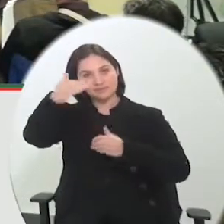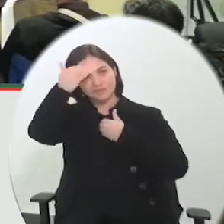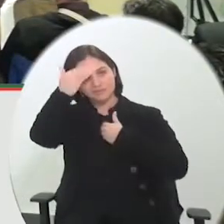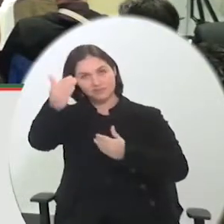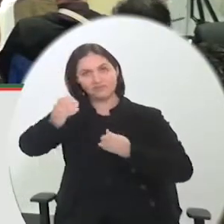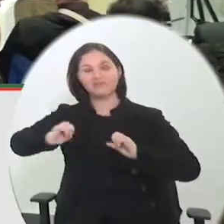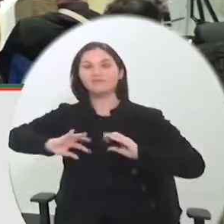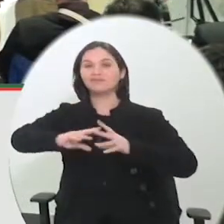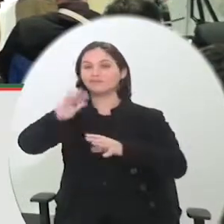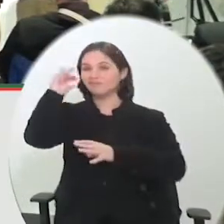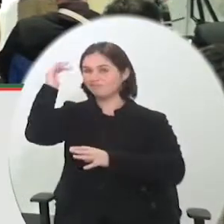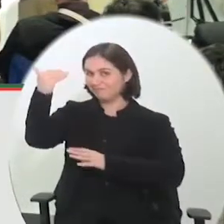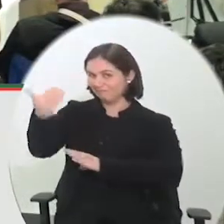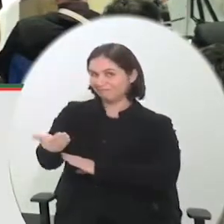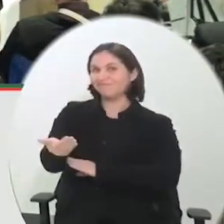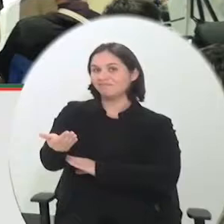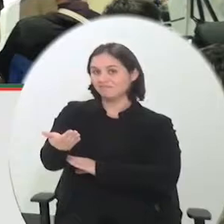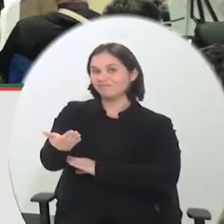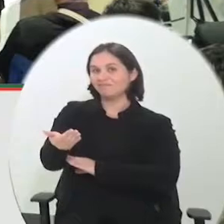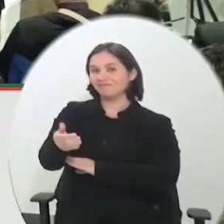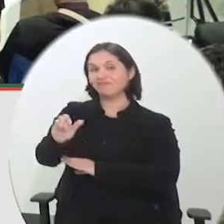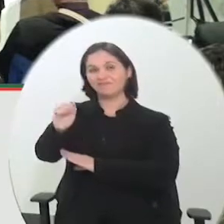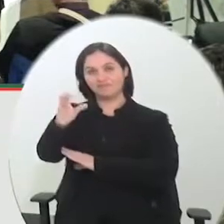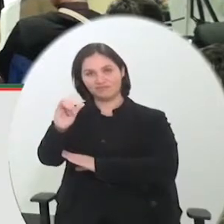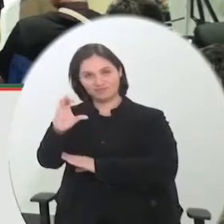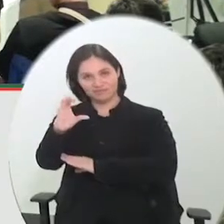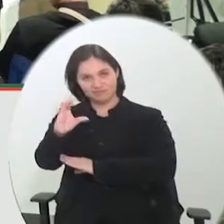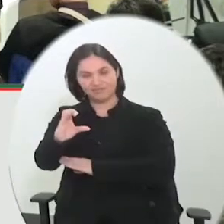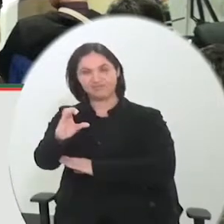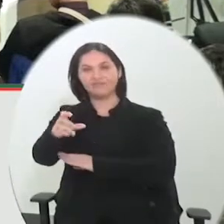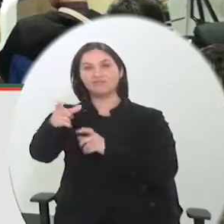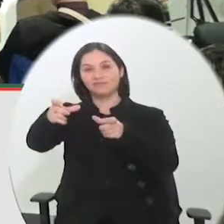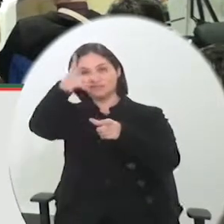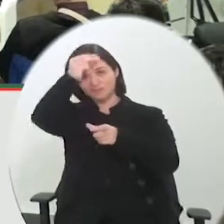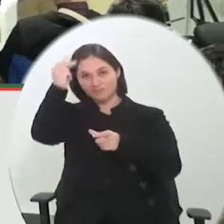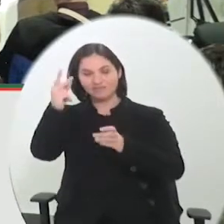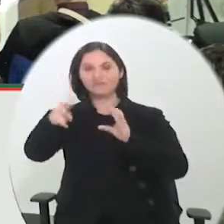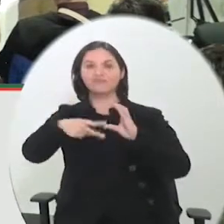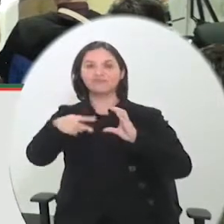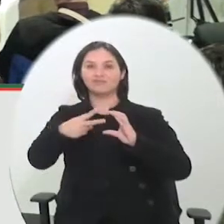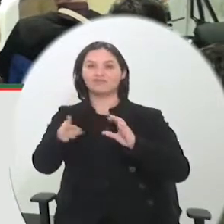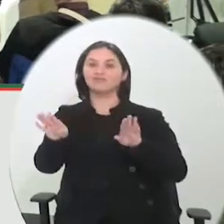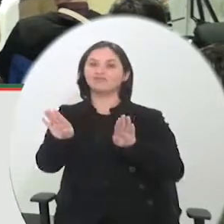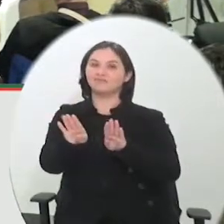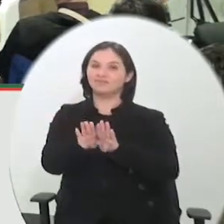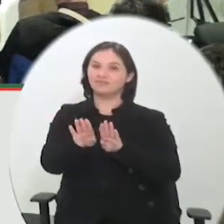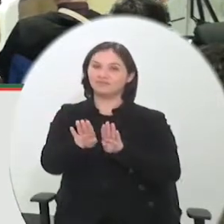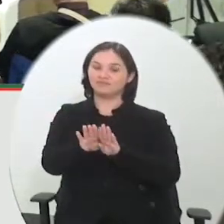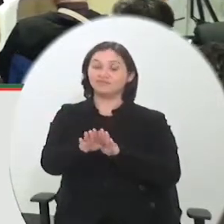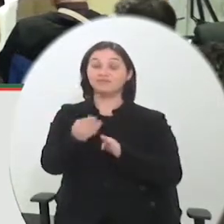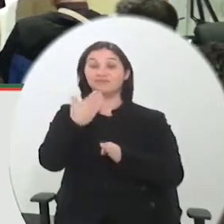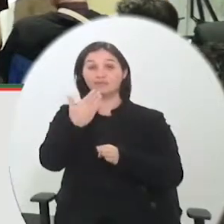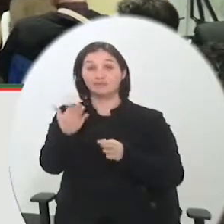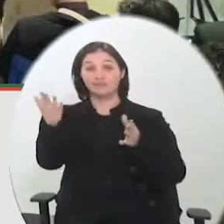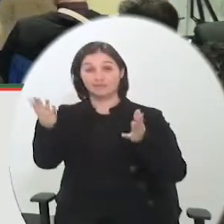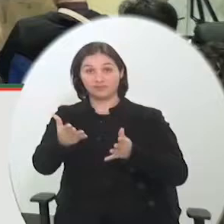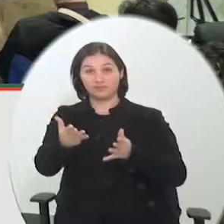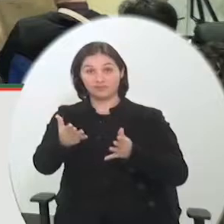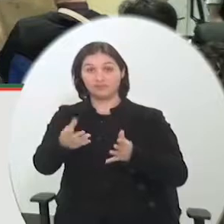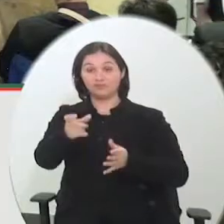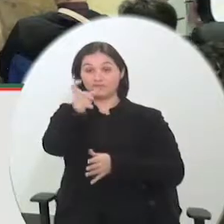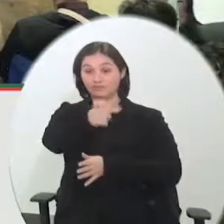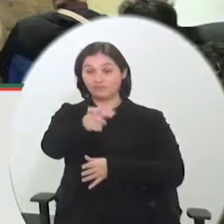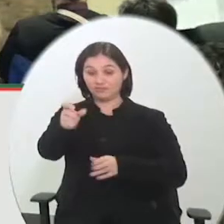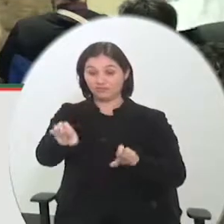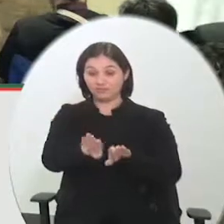Prefeitura Municipal e Câmara Municipal de Criciúma. Convidamos as autoridades da mesa a retornarem aos seus lugares, bem como os